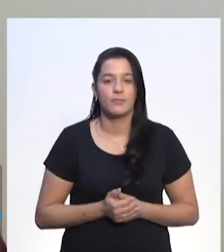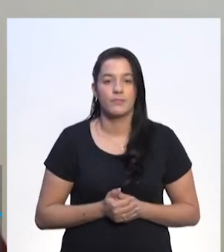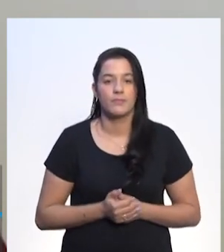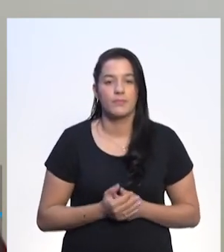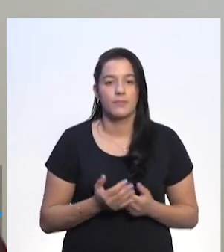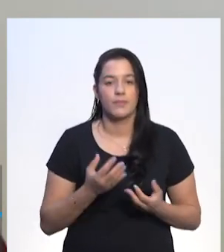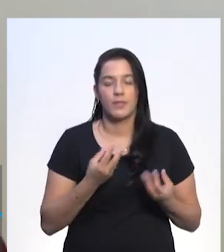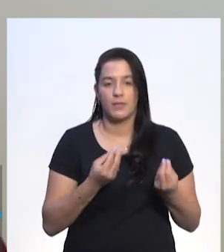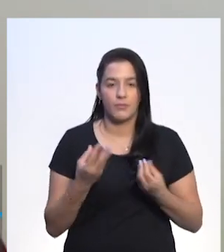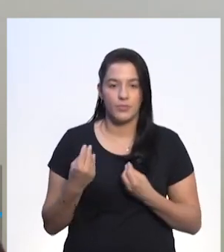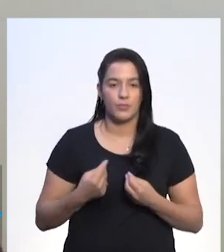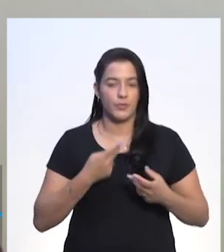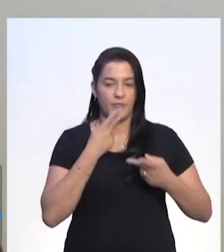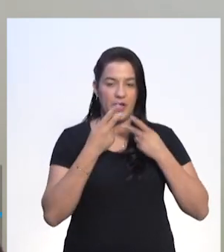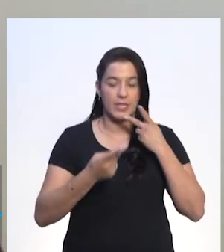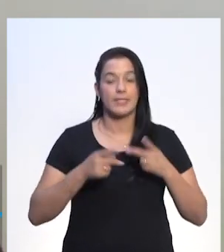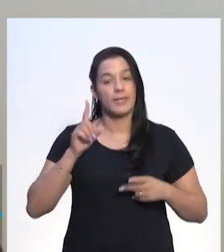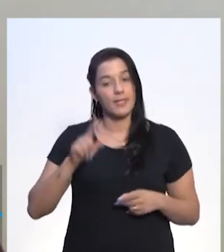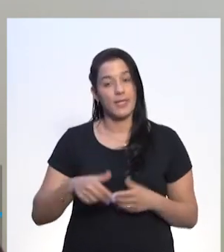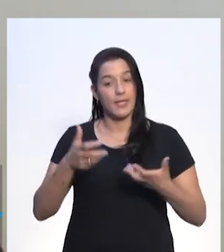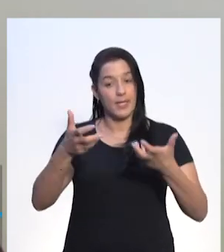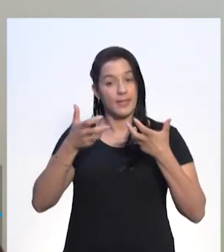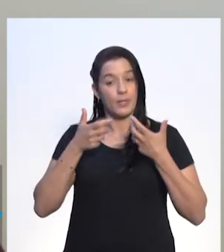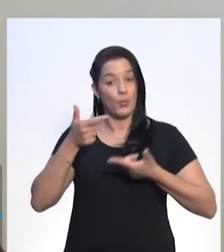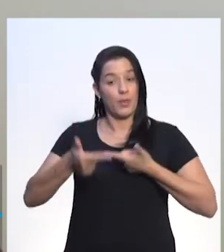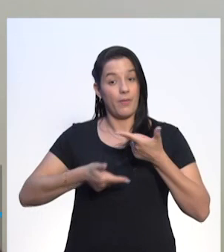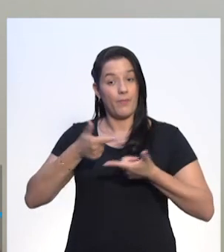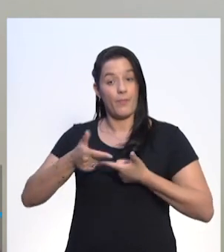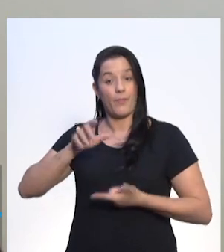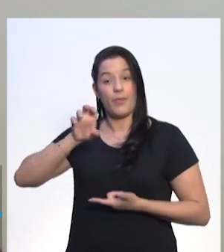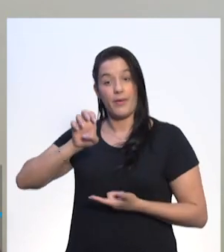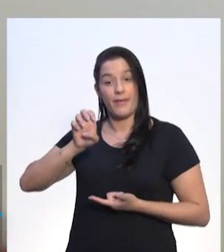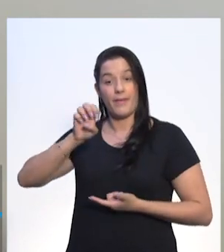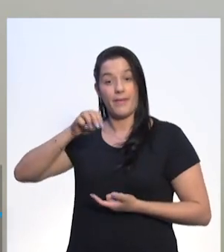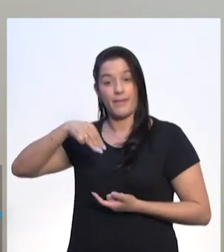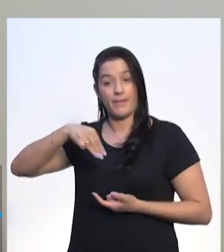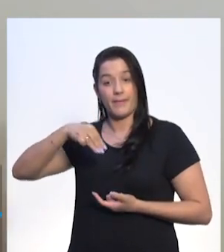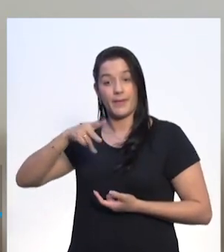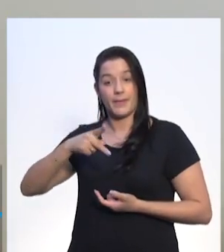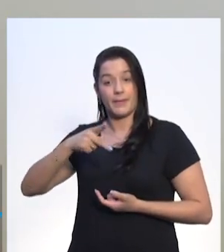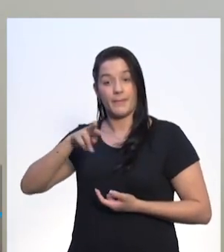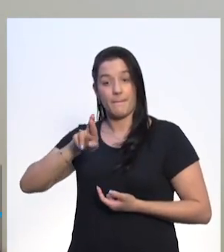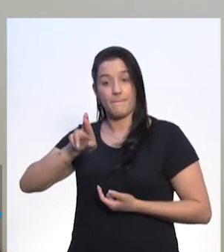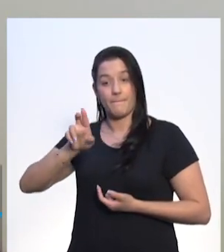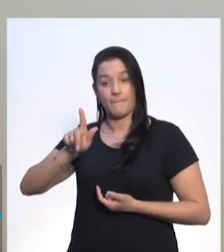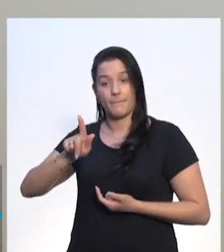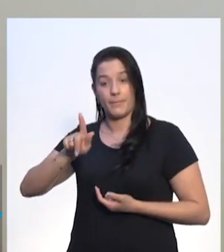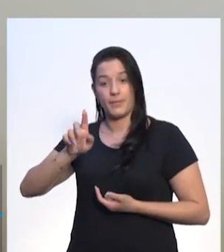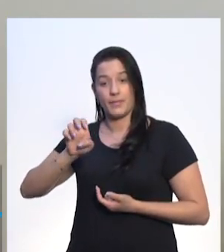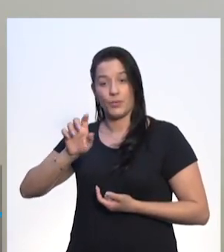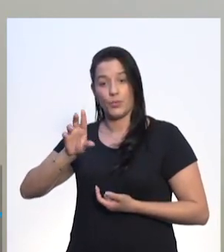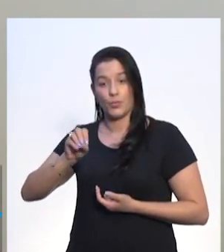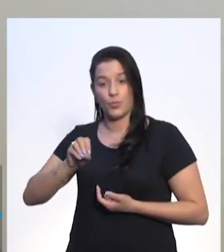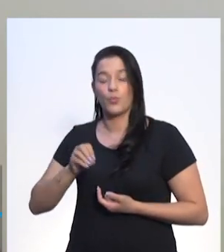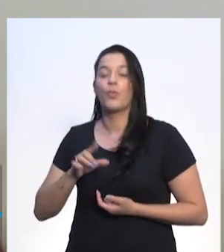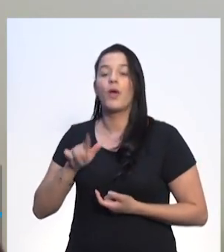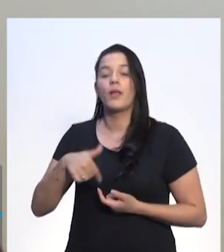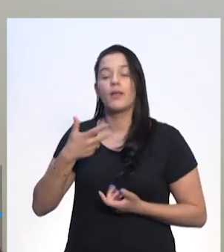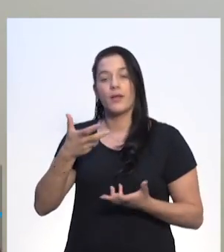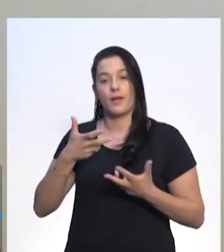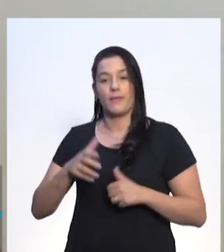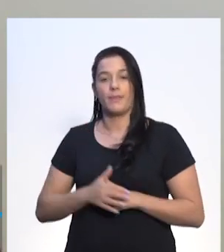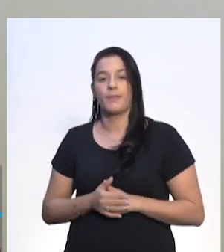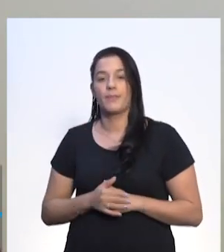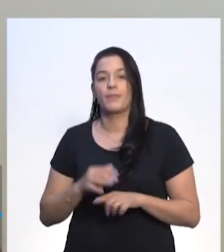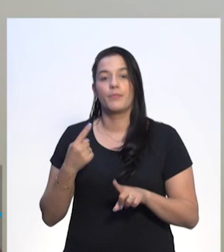muito recorrente aqui essa participação, dizendo, né, trazendo à tona um dos elementos estruturantes